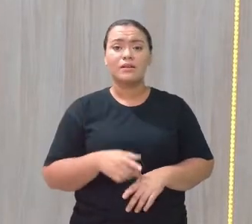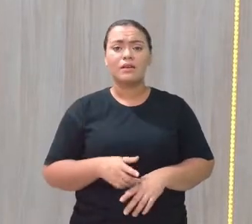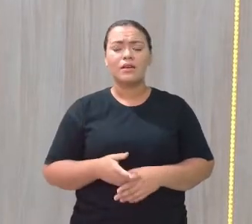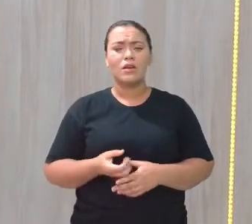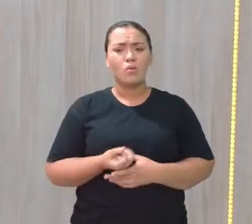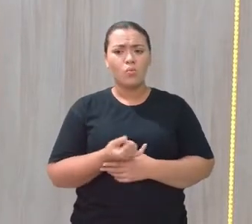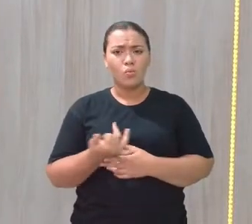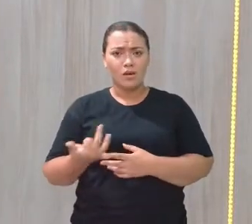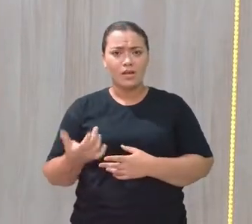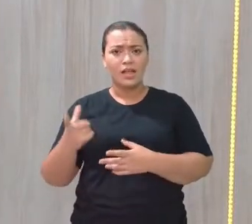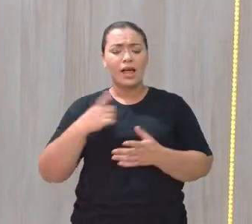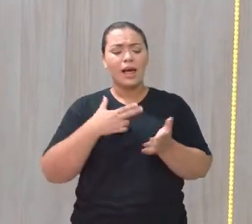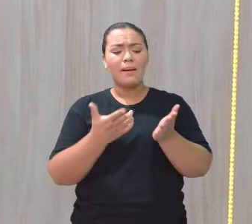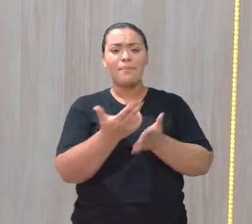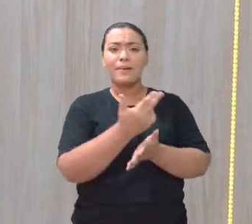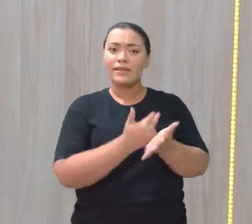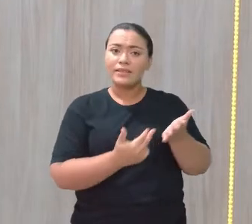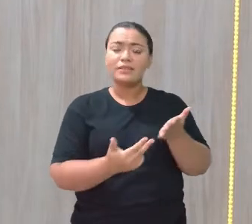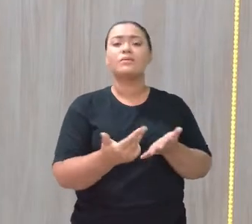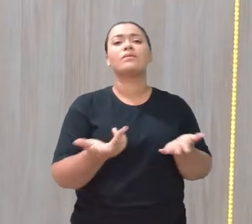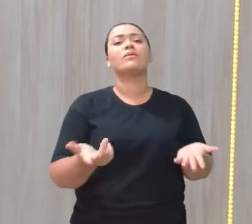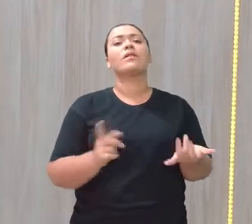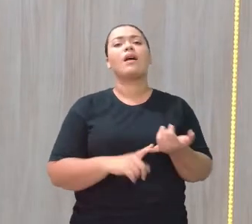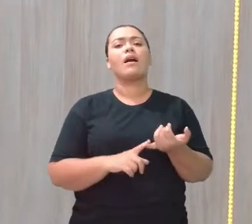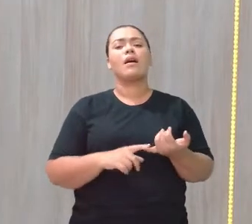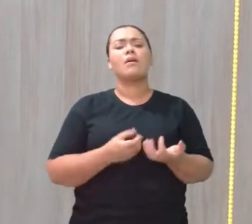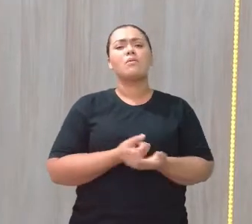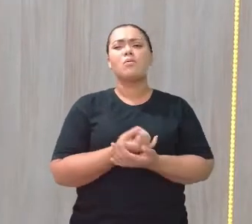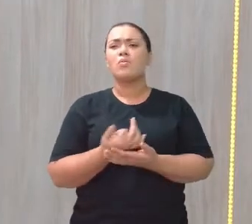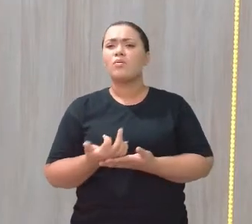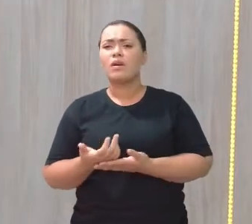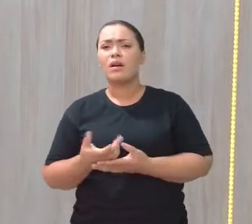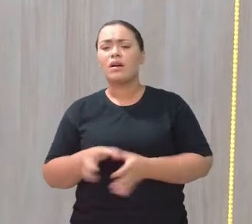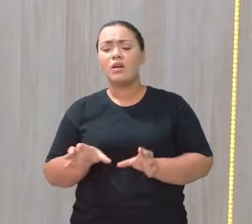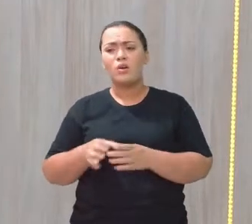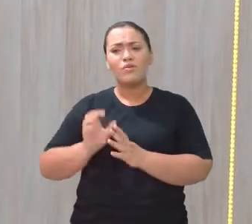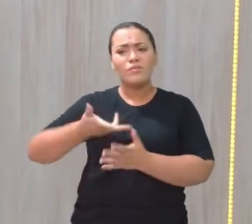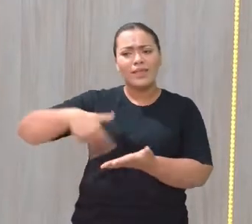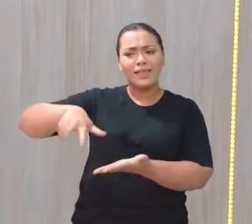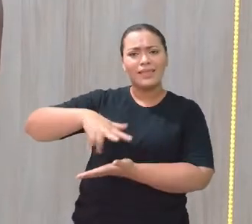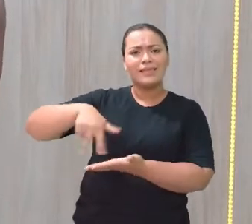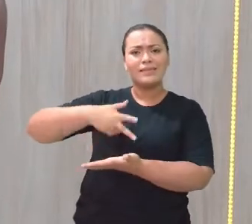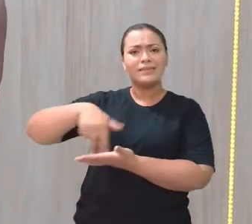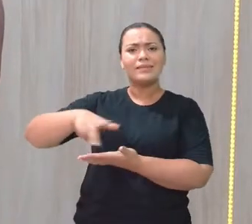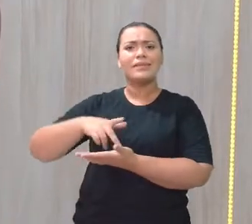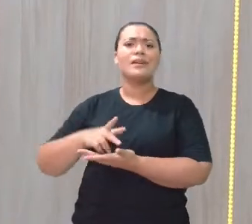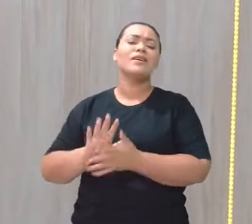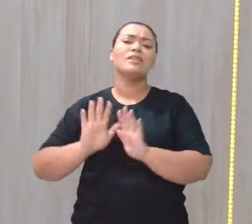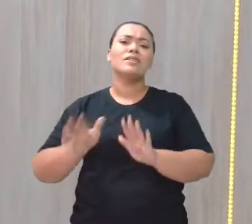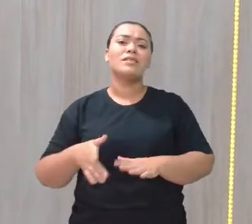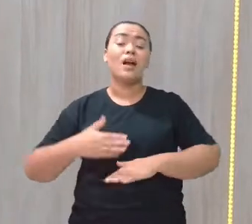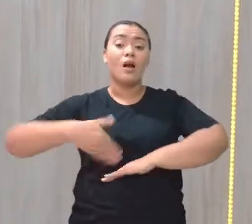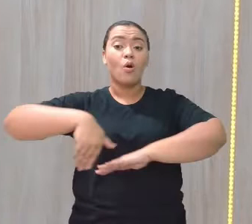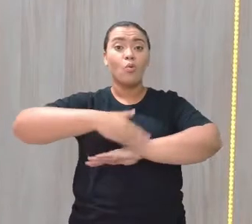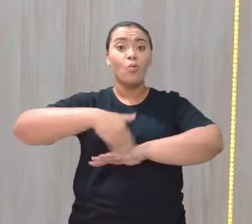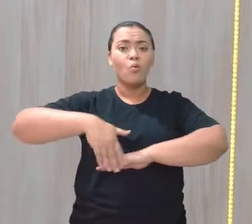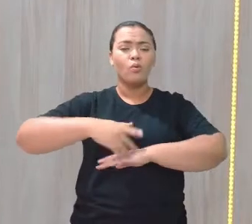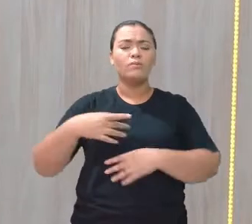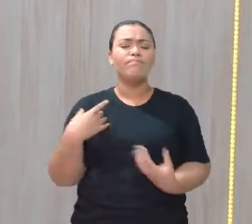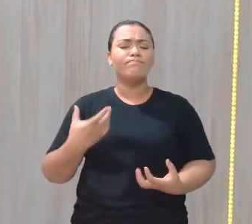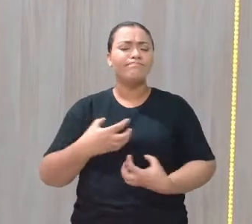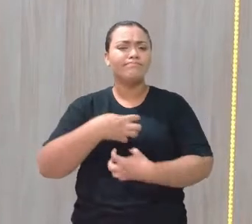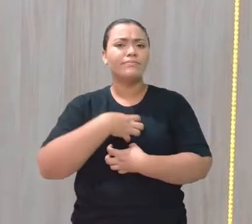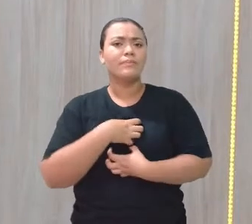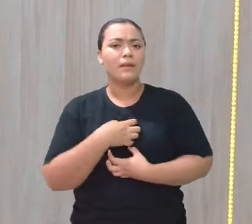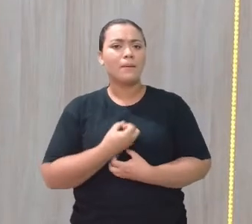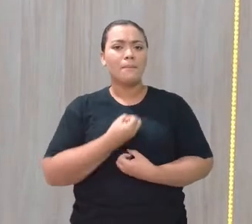foram retratadas em pinturas? Quantas vezes grupos de dança não dançaram naquelas ruas, se sentindo